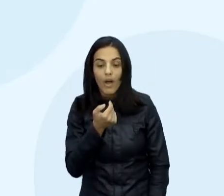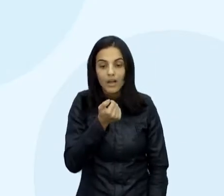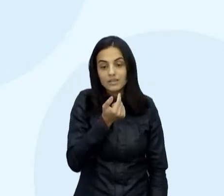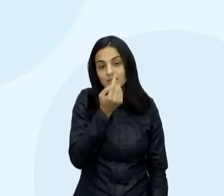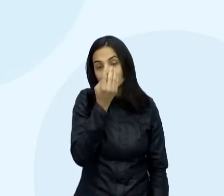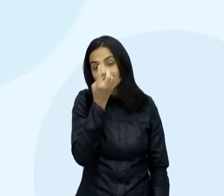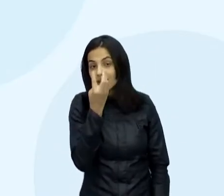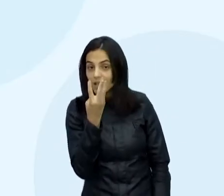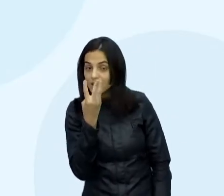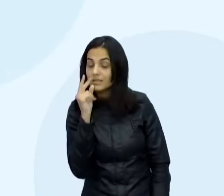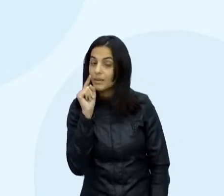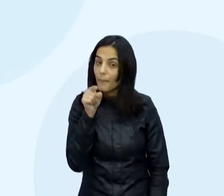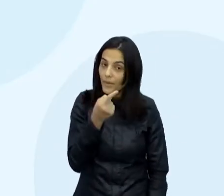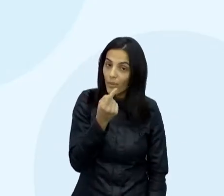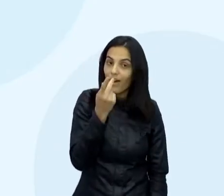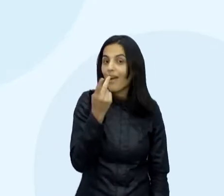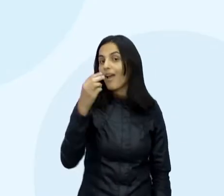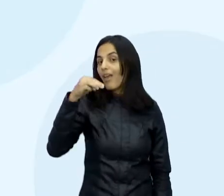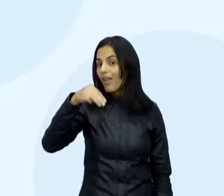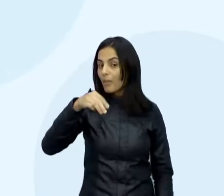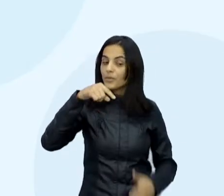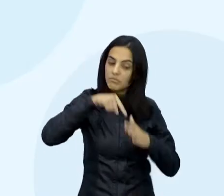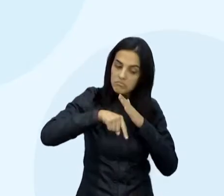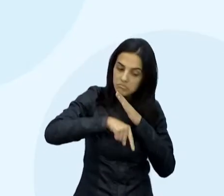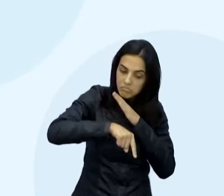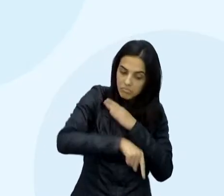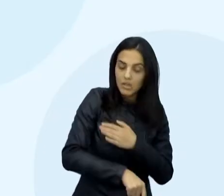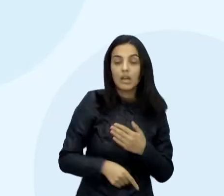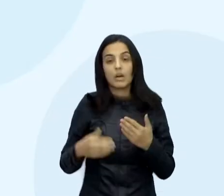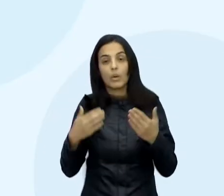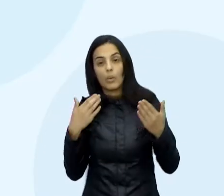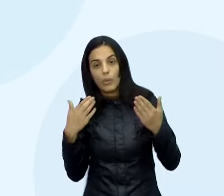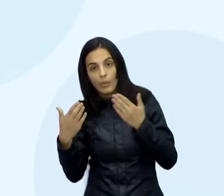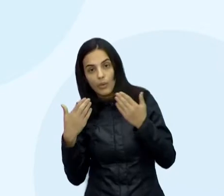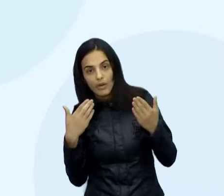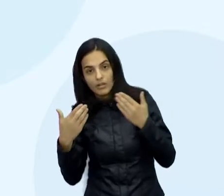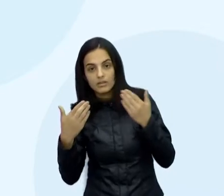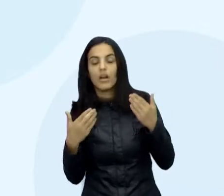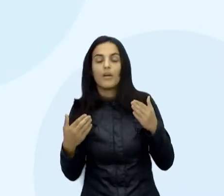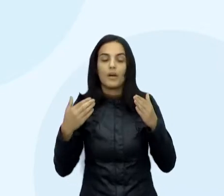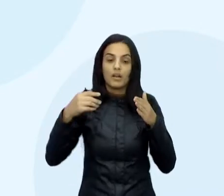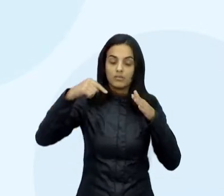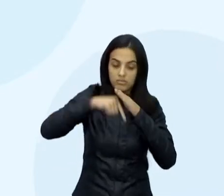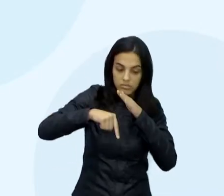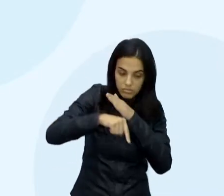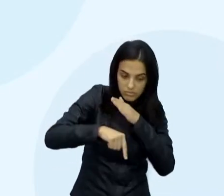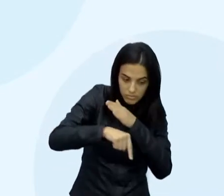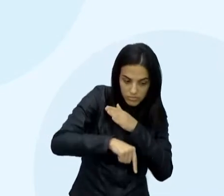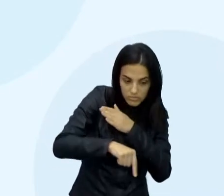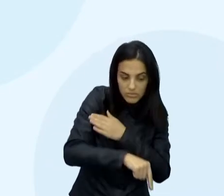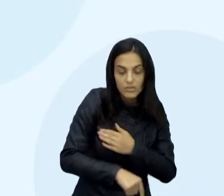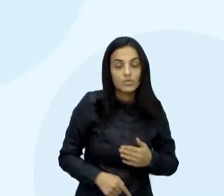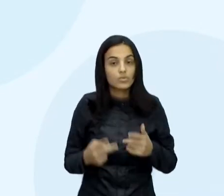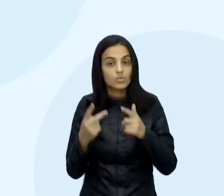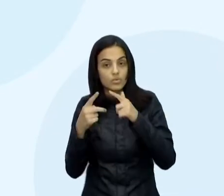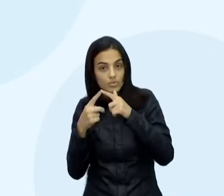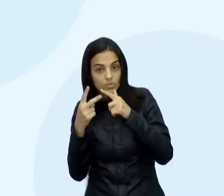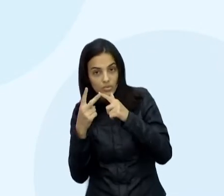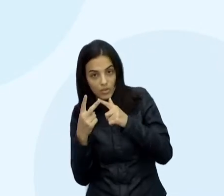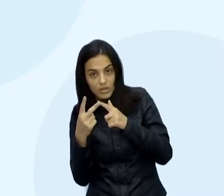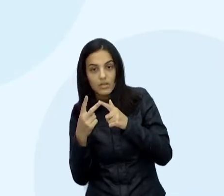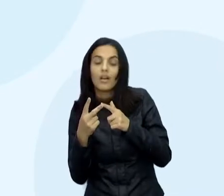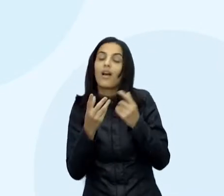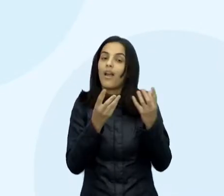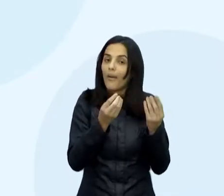mil quilômetros de profundidade. Então, comparando a profundidade dos dois mantos, né,